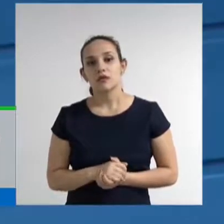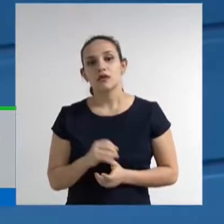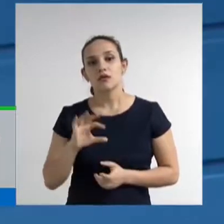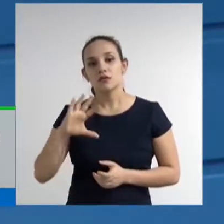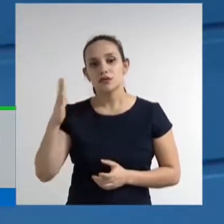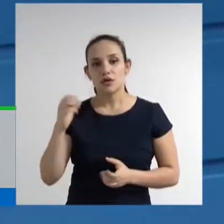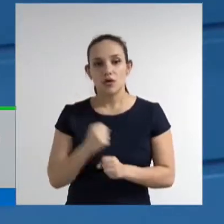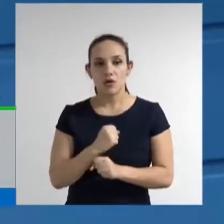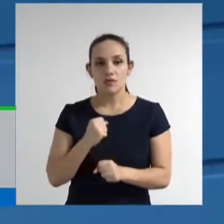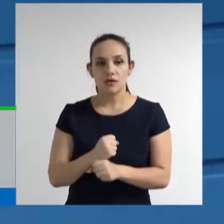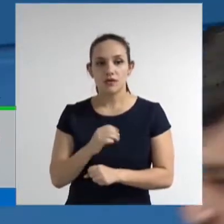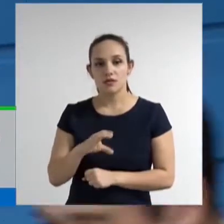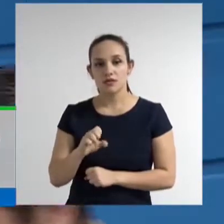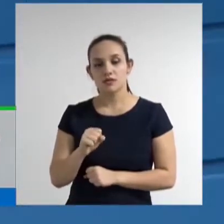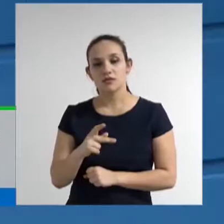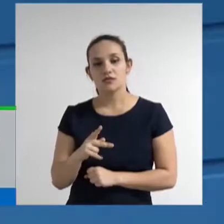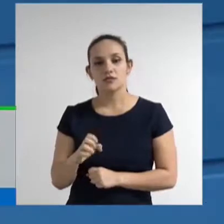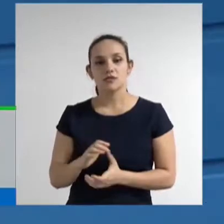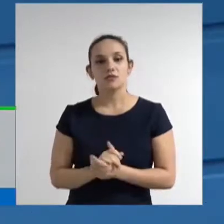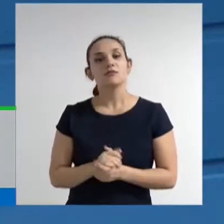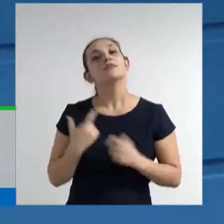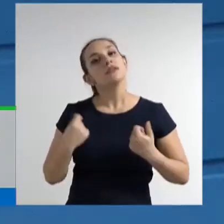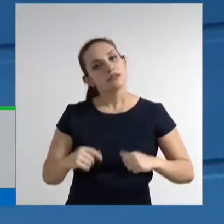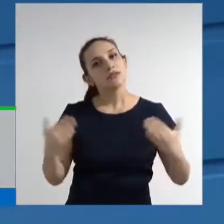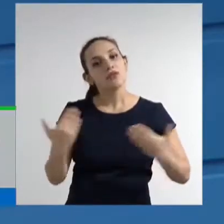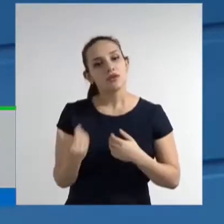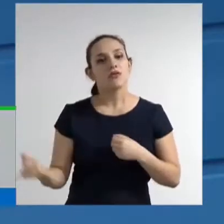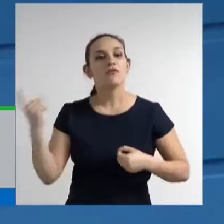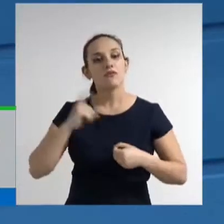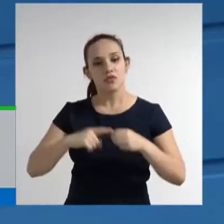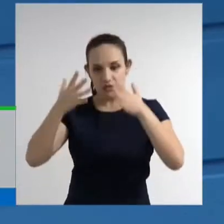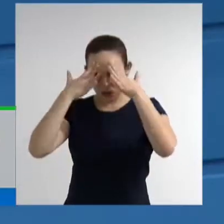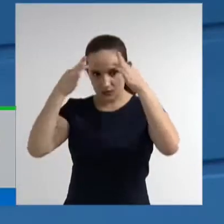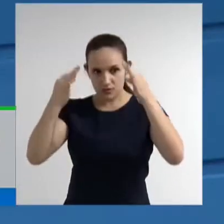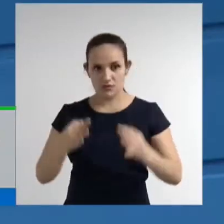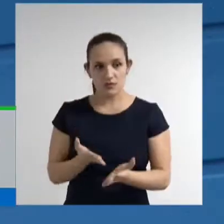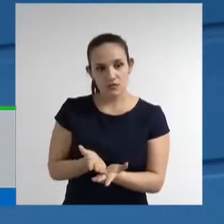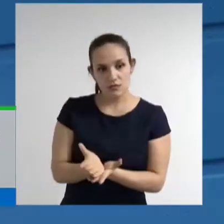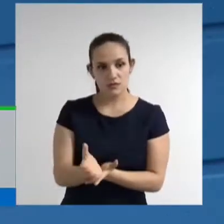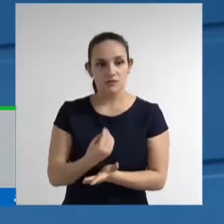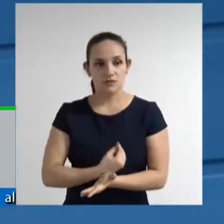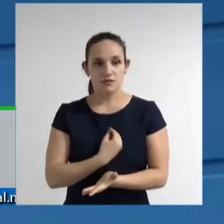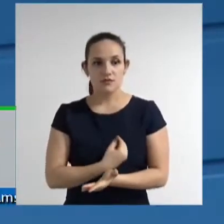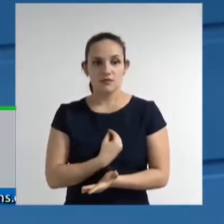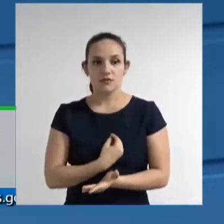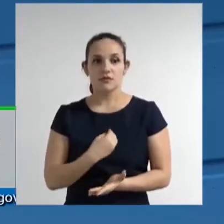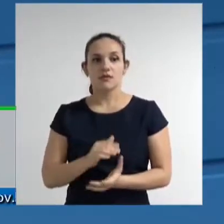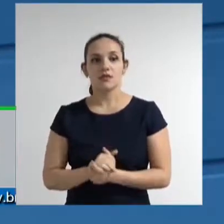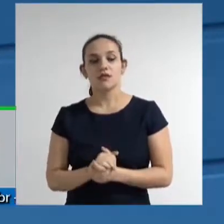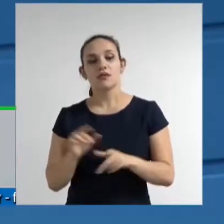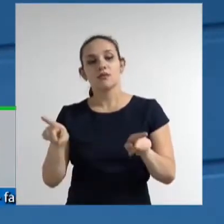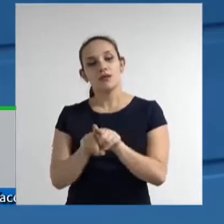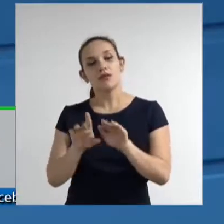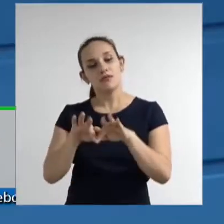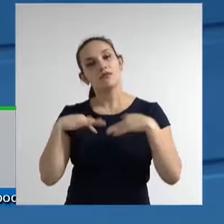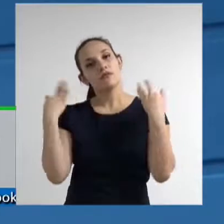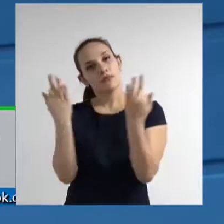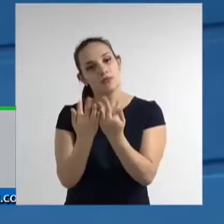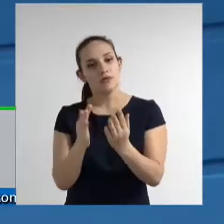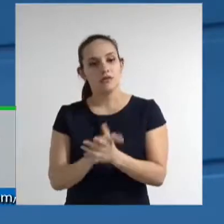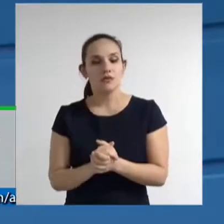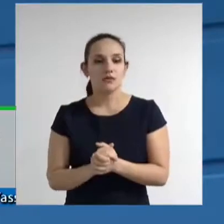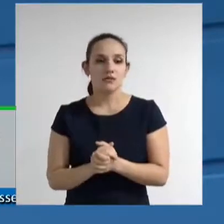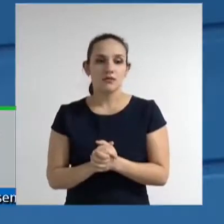da CESP e que precisam recuperar a sua dignidade da vida com as suas famílias. E